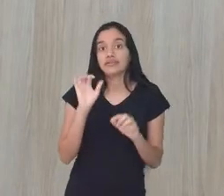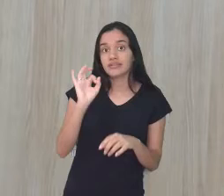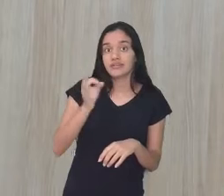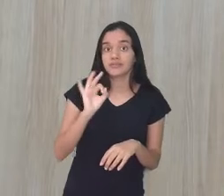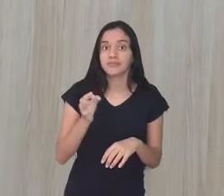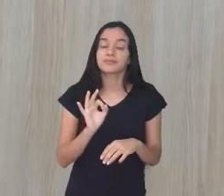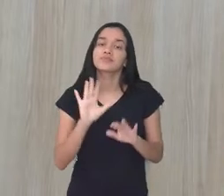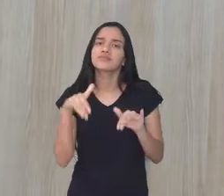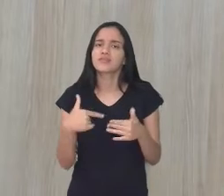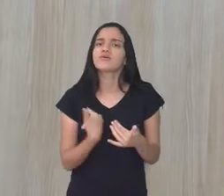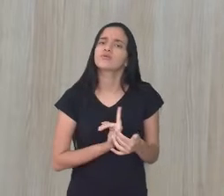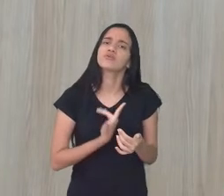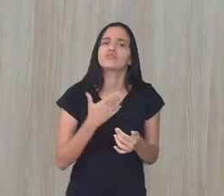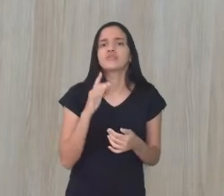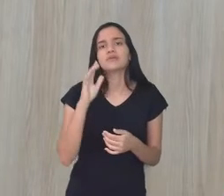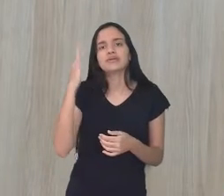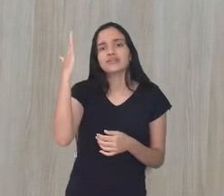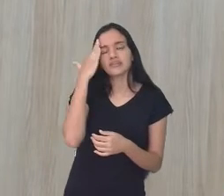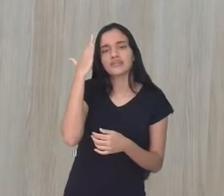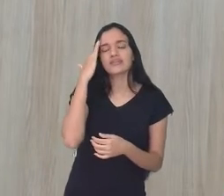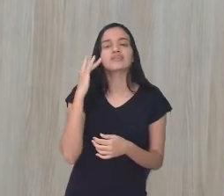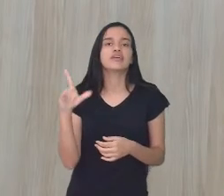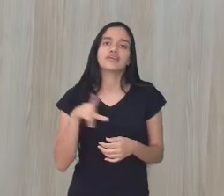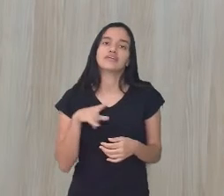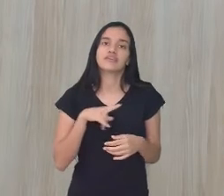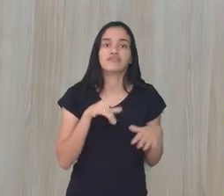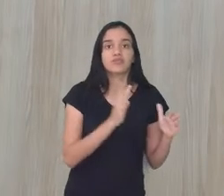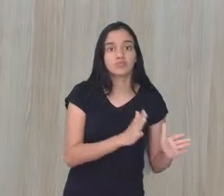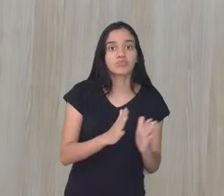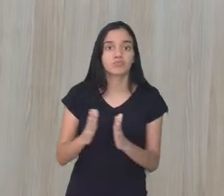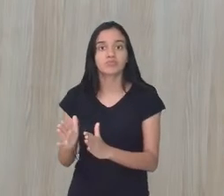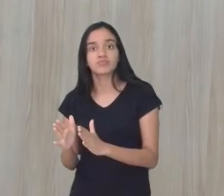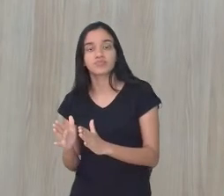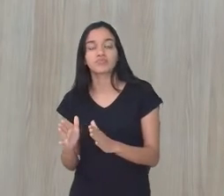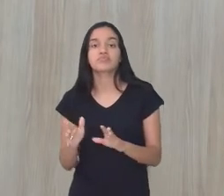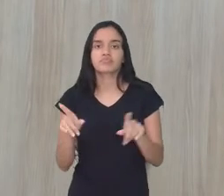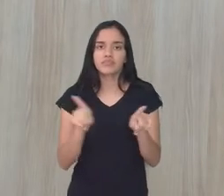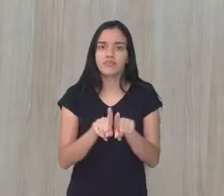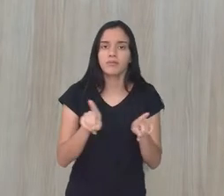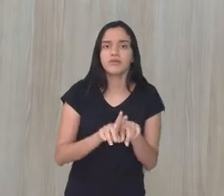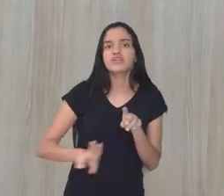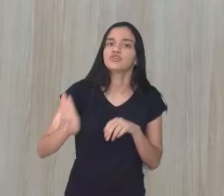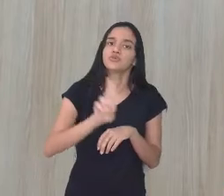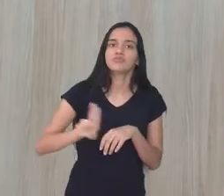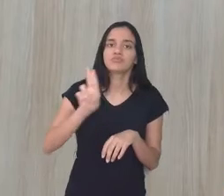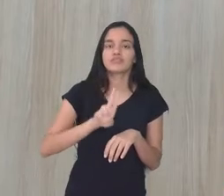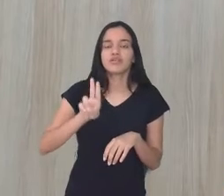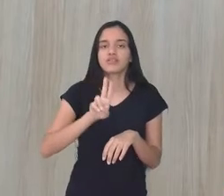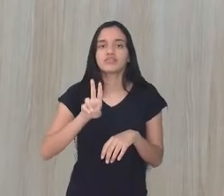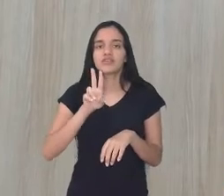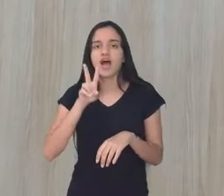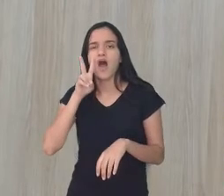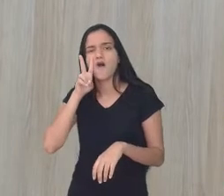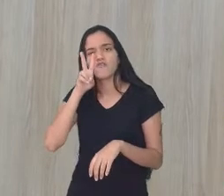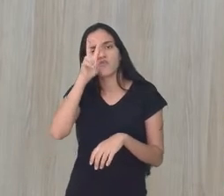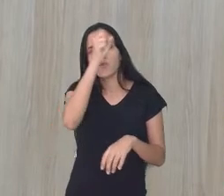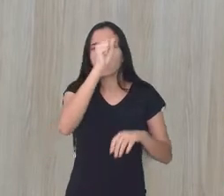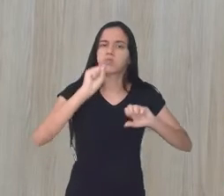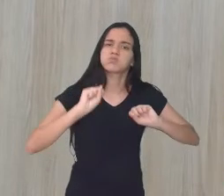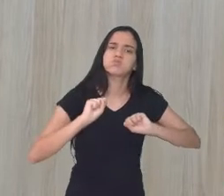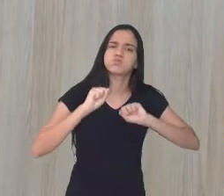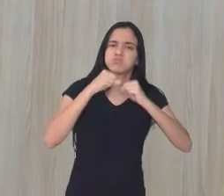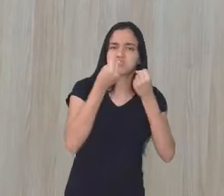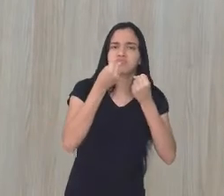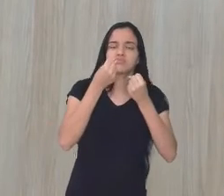certo? E a gente vai entender que teve outro processo, né, além dele utilizar, né, essa força e tudo mais